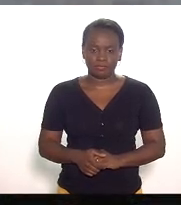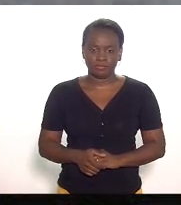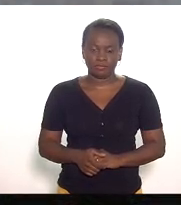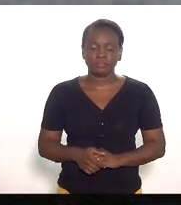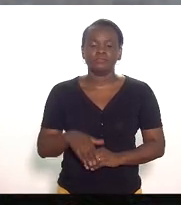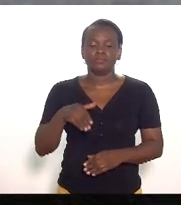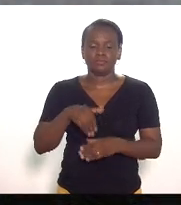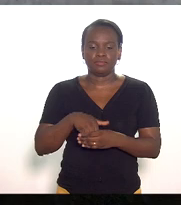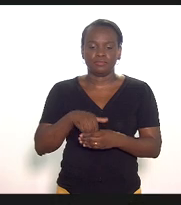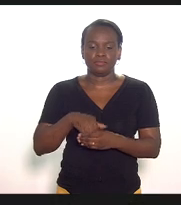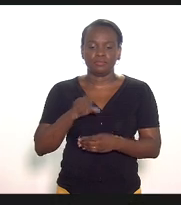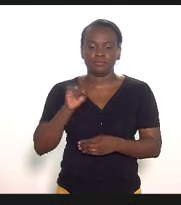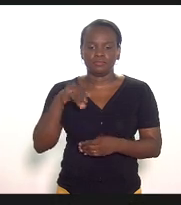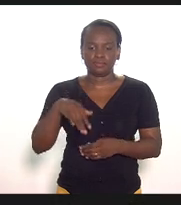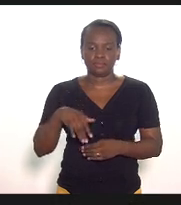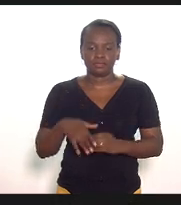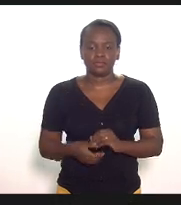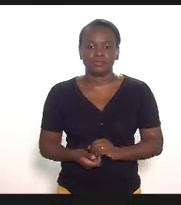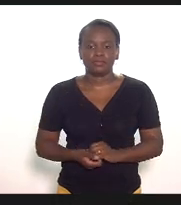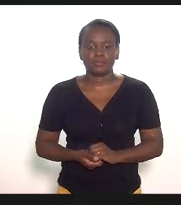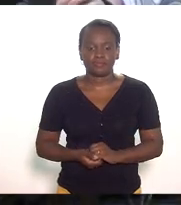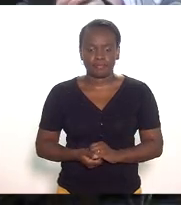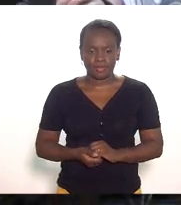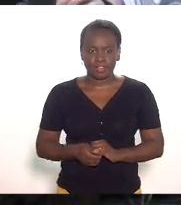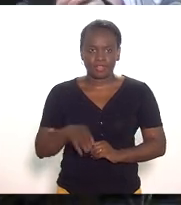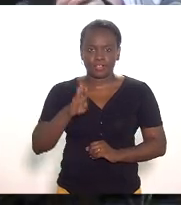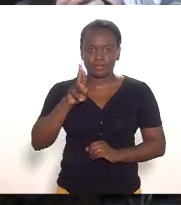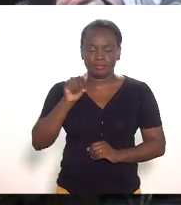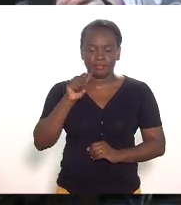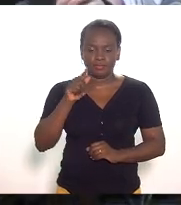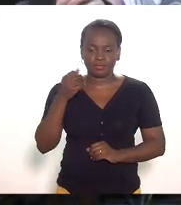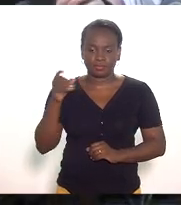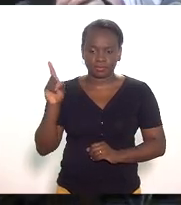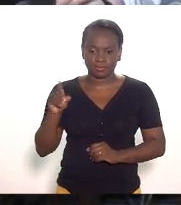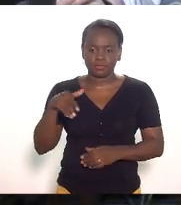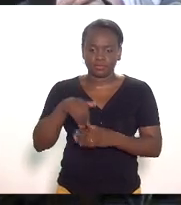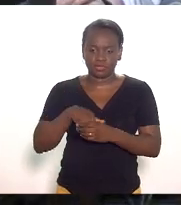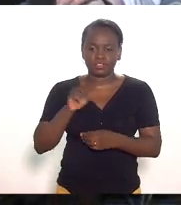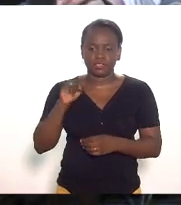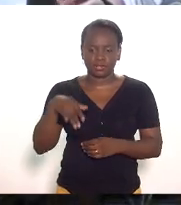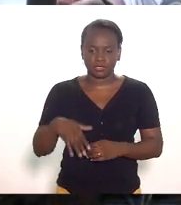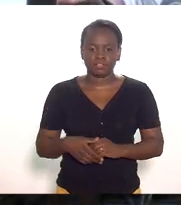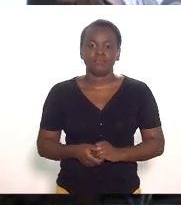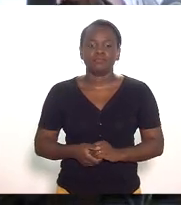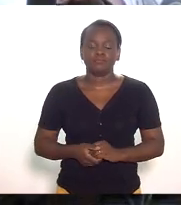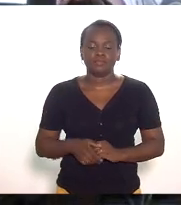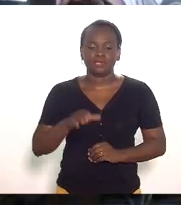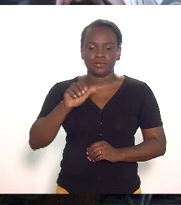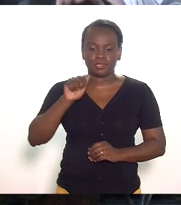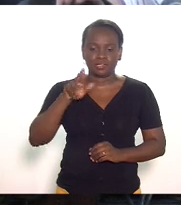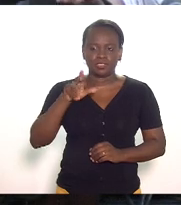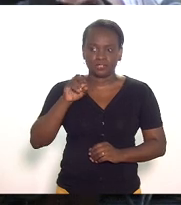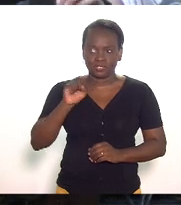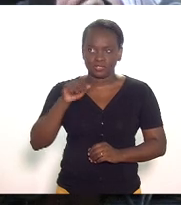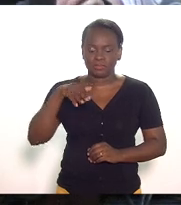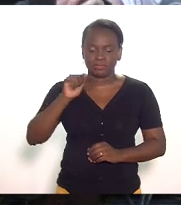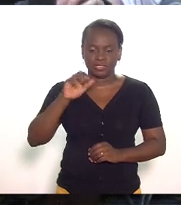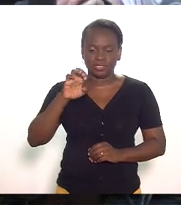Voto sim, presidente. Sim, Brazão. Deputado... Voto sim, presidente. Ok. Carlos Macedo.